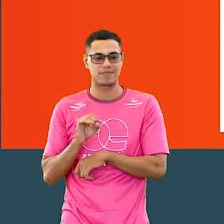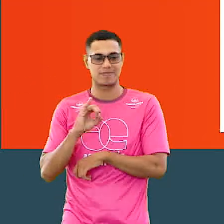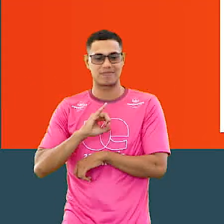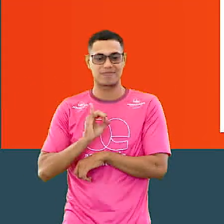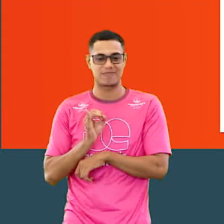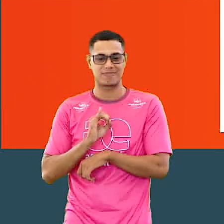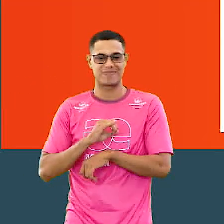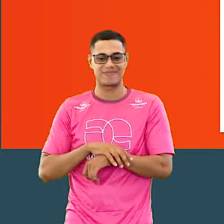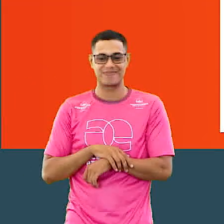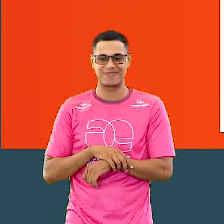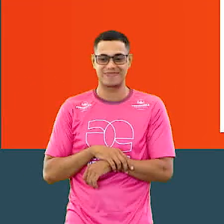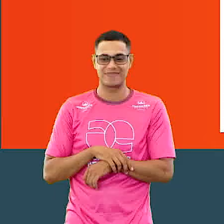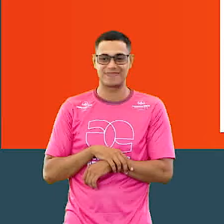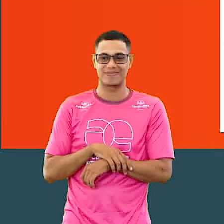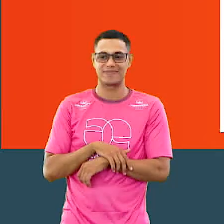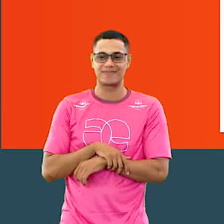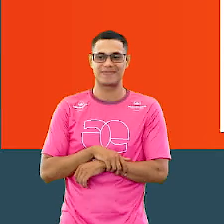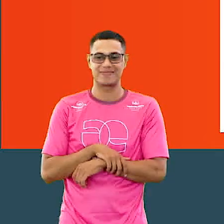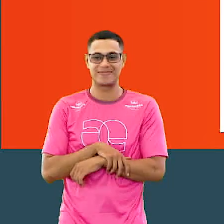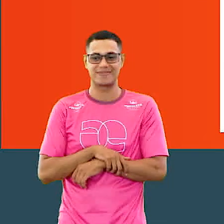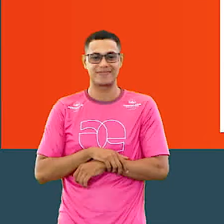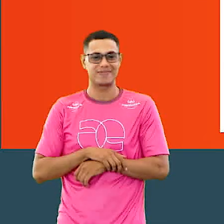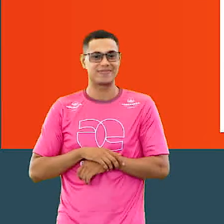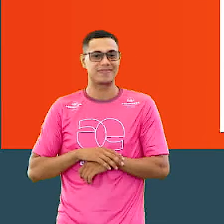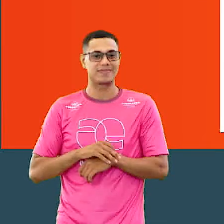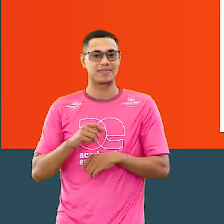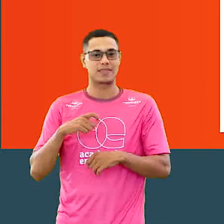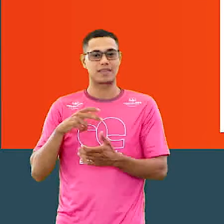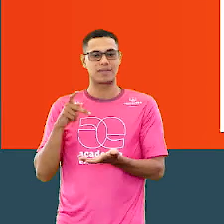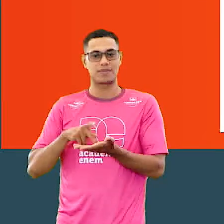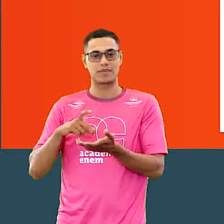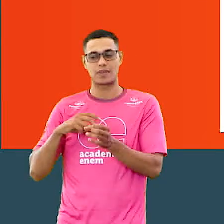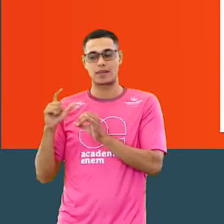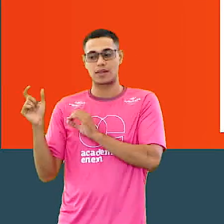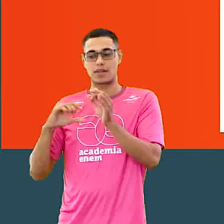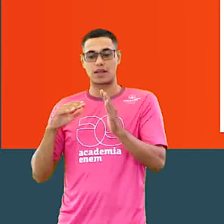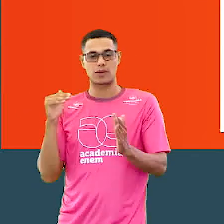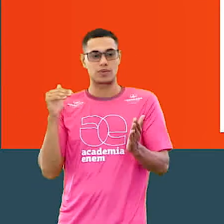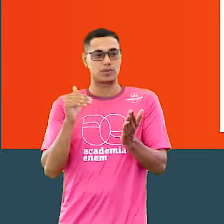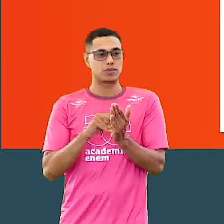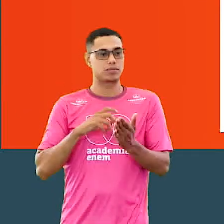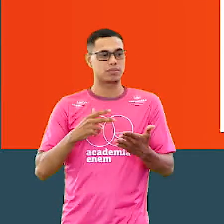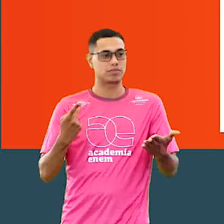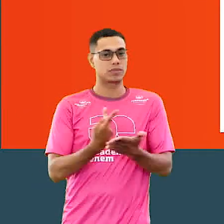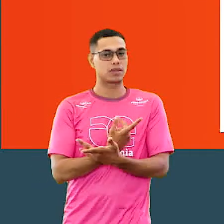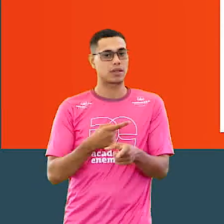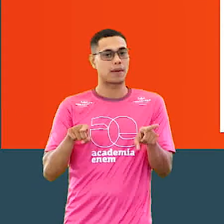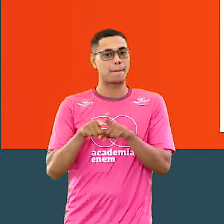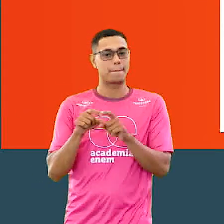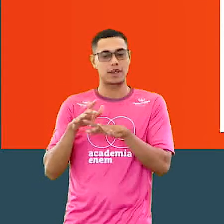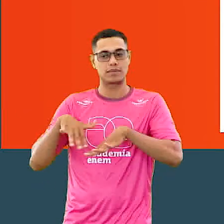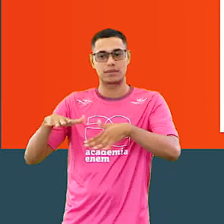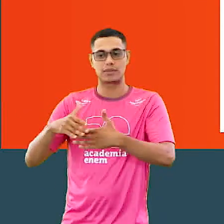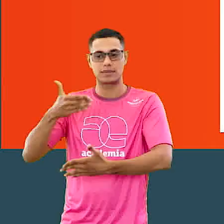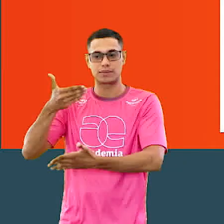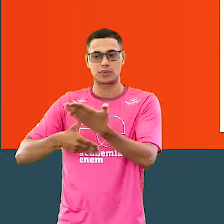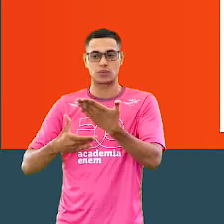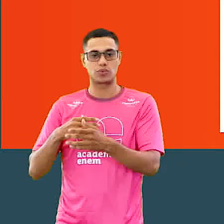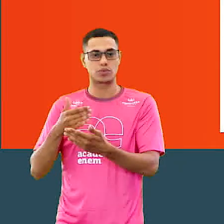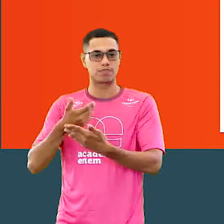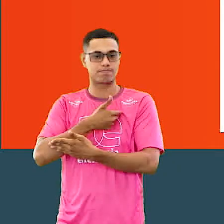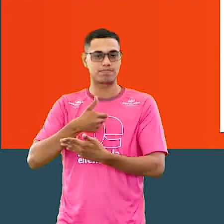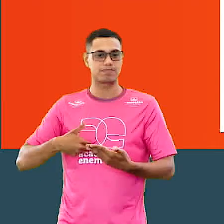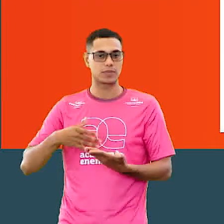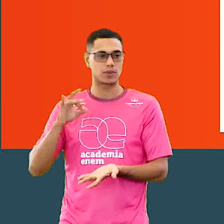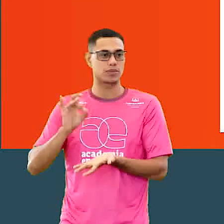Ok? Beleza? Isso aí foi a última mexida, e isso acontece também nos concursos públicos, de fato,